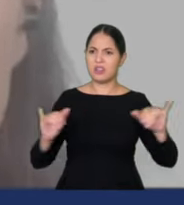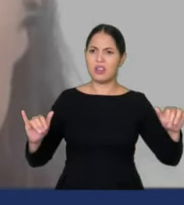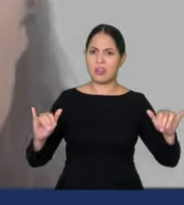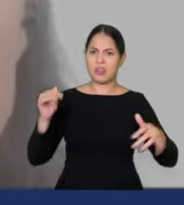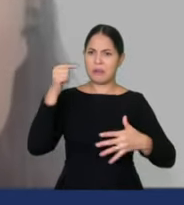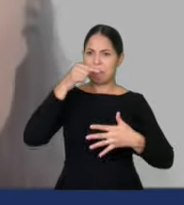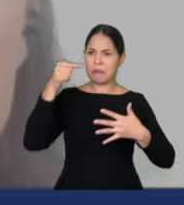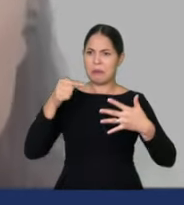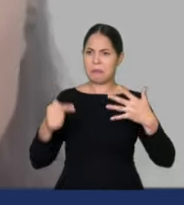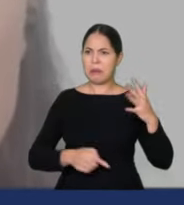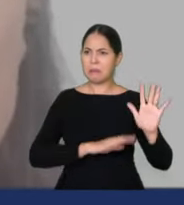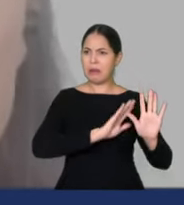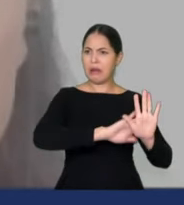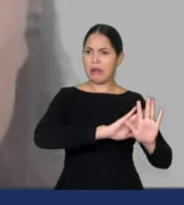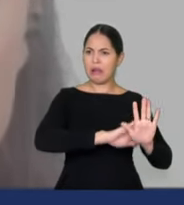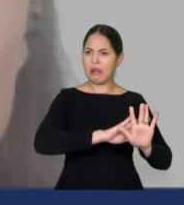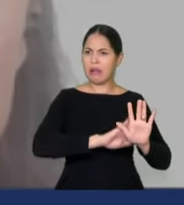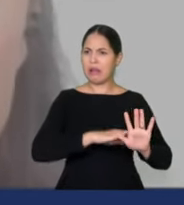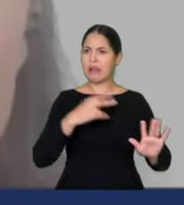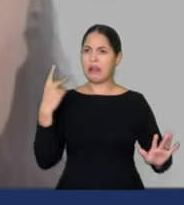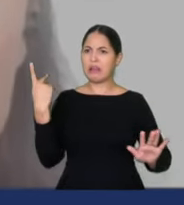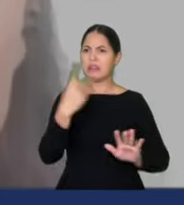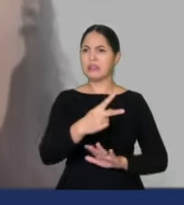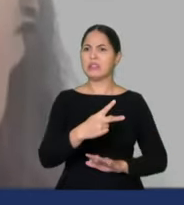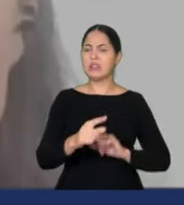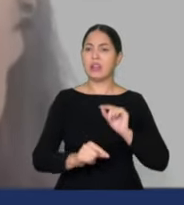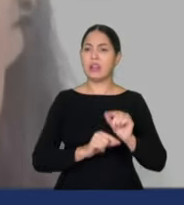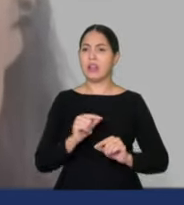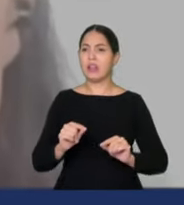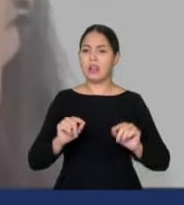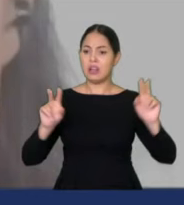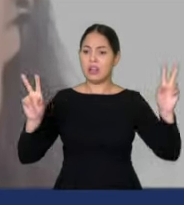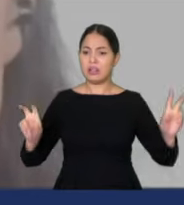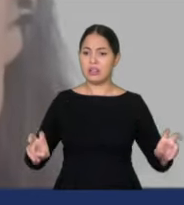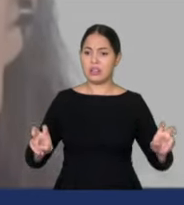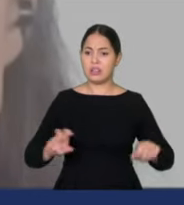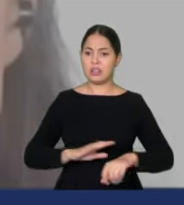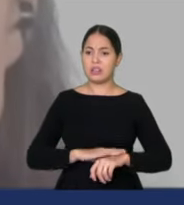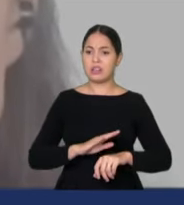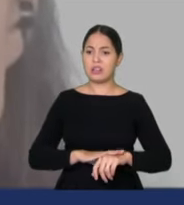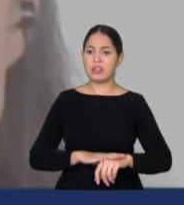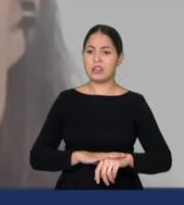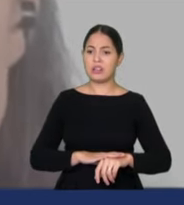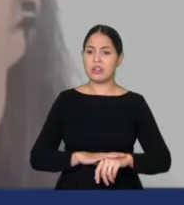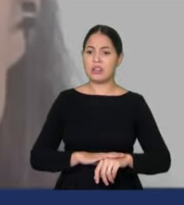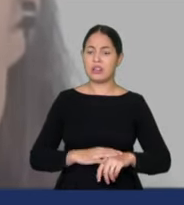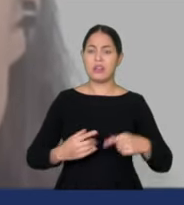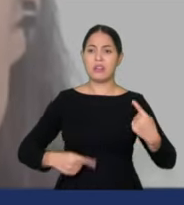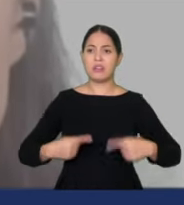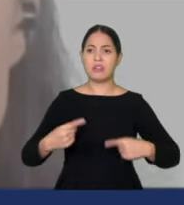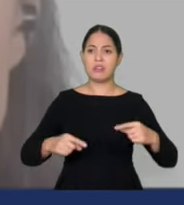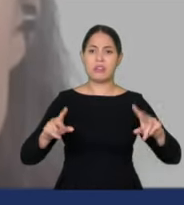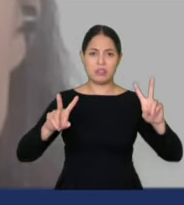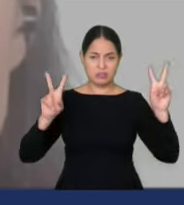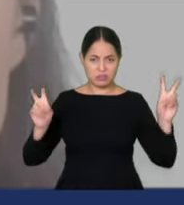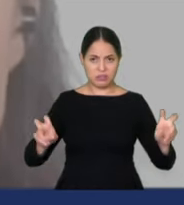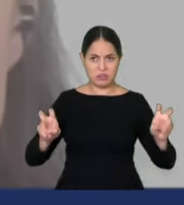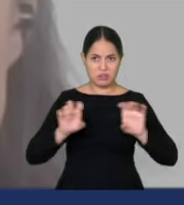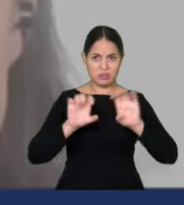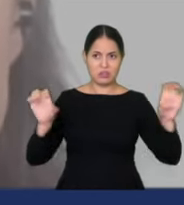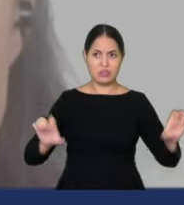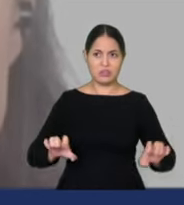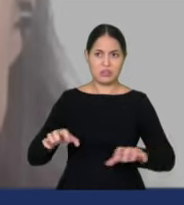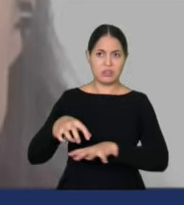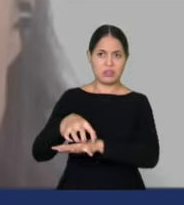ideológicos e fazer uso, ele sim, né, como um uso eleitoral, de um tempo de discussão que são de assuntos de infraestrutura e